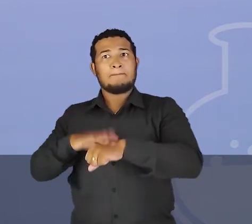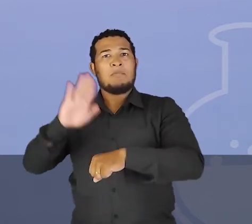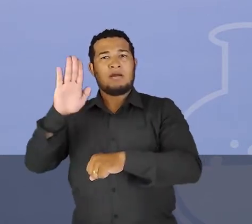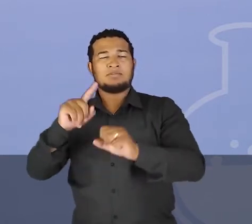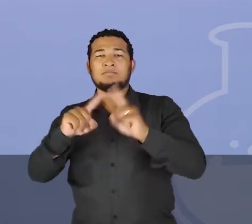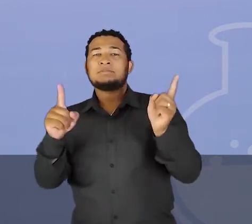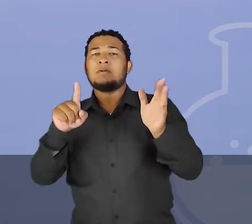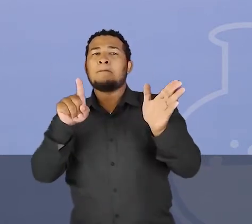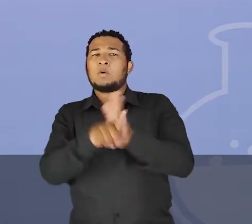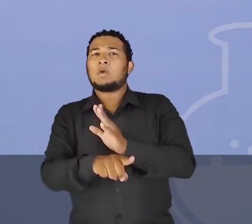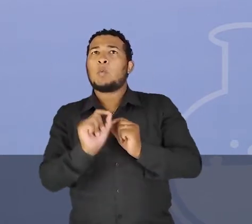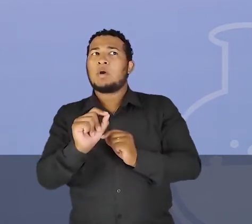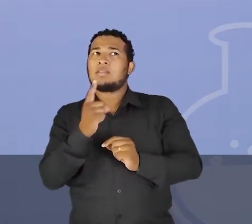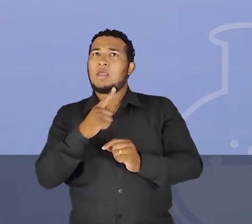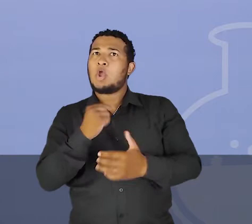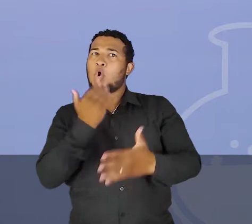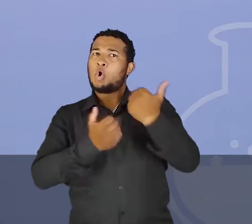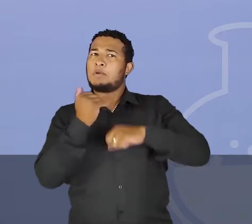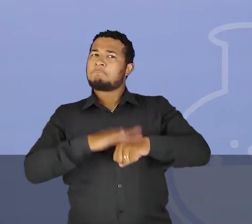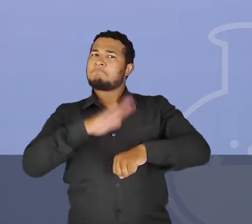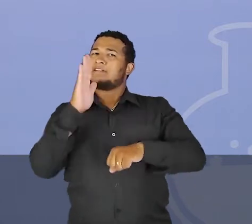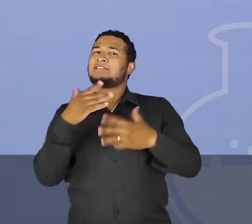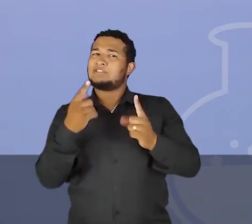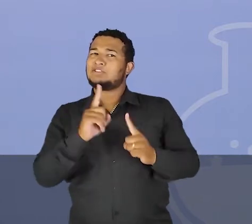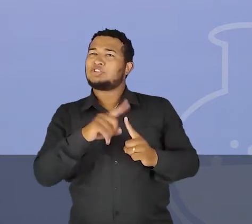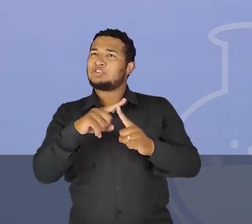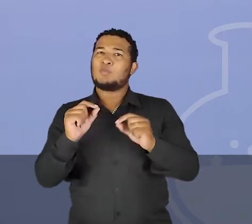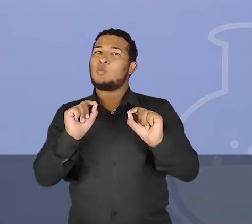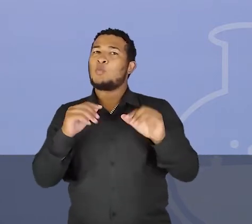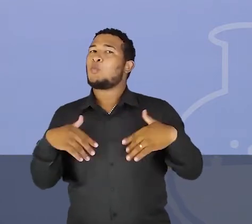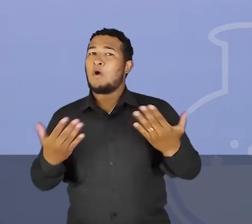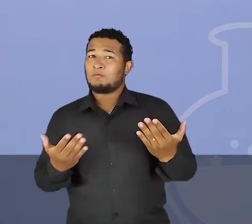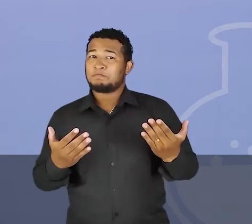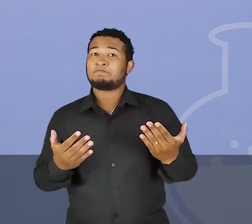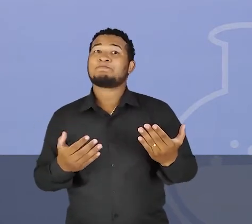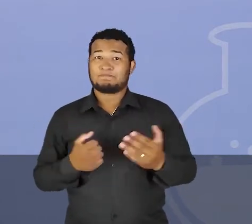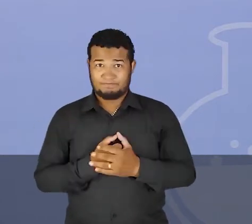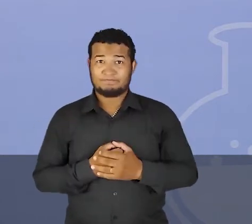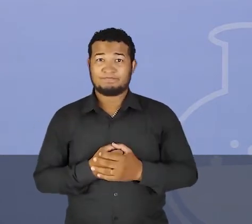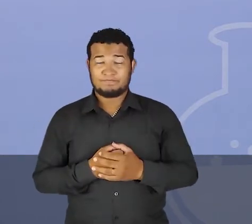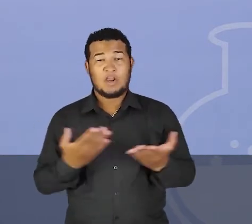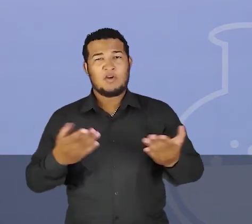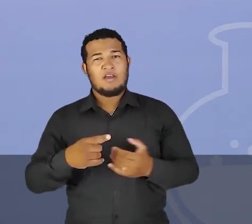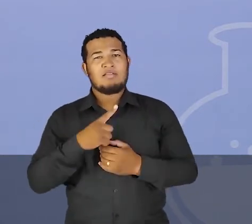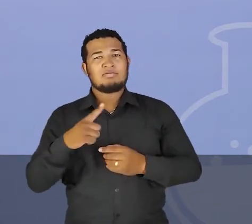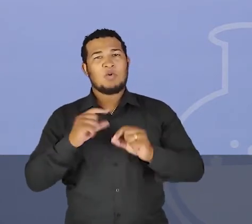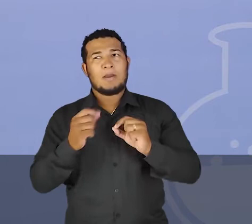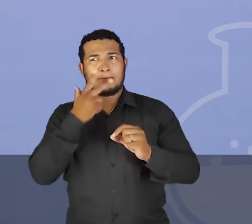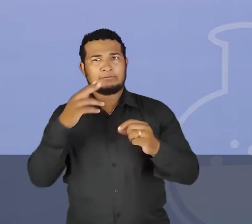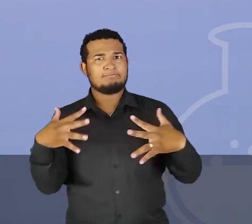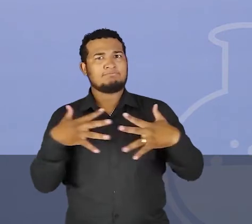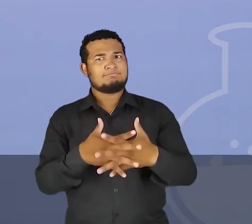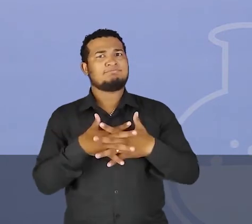se eu te perguntar, o que gera mais alimento? Né? Que tipo de produção vai gerar mais alimento? Aí nós vamos entrar, né, numa